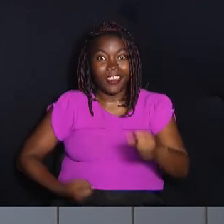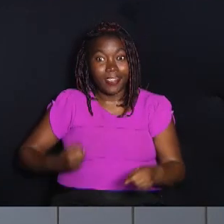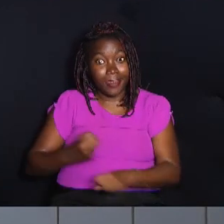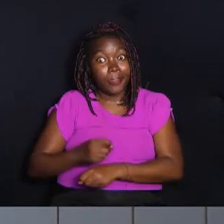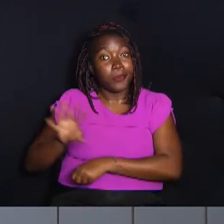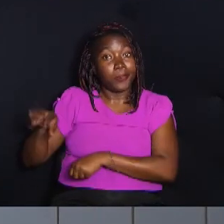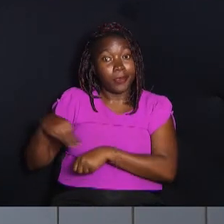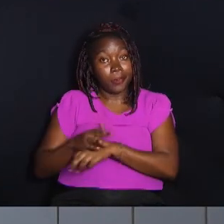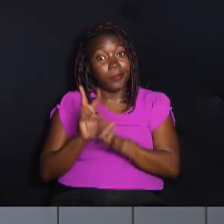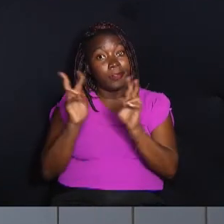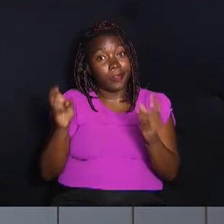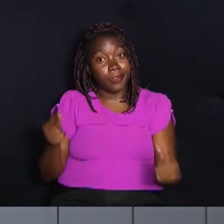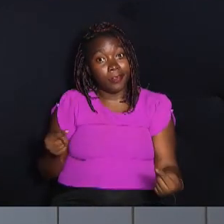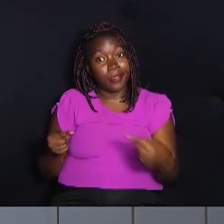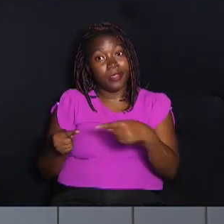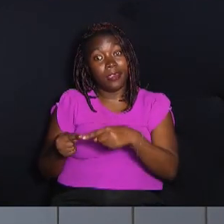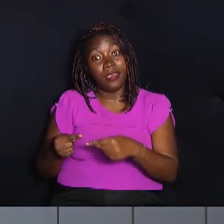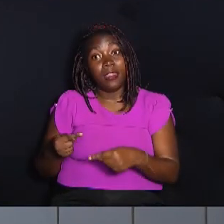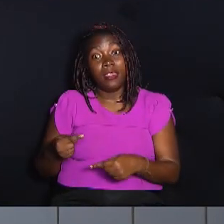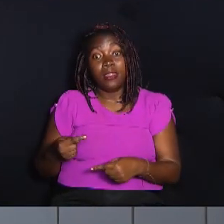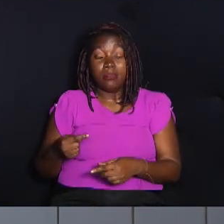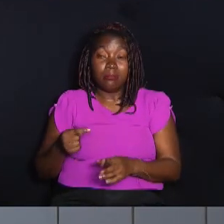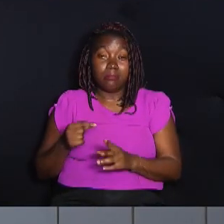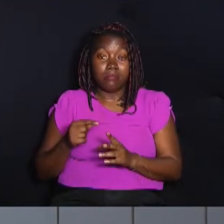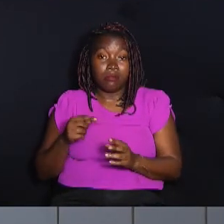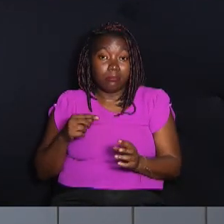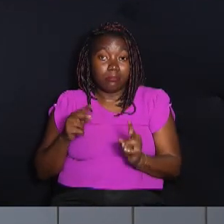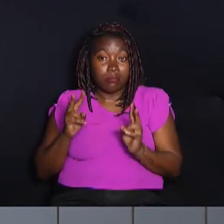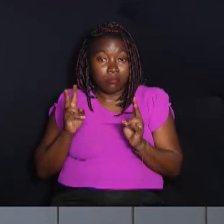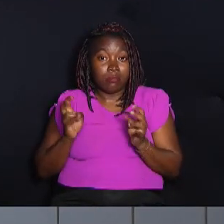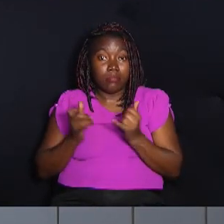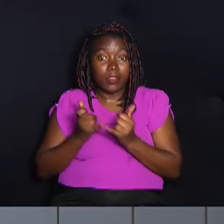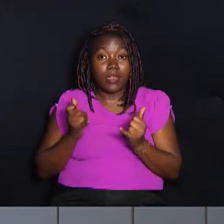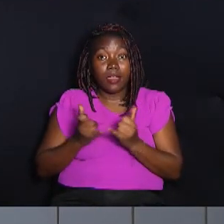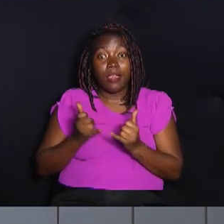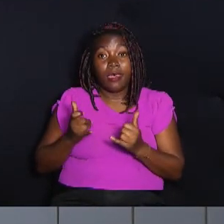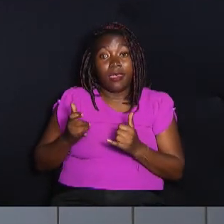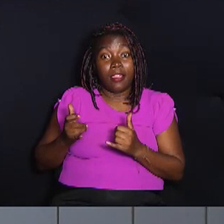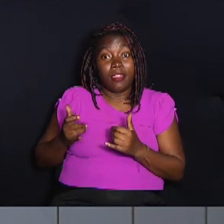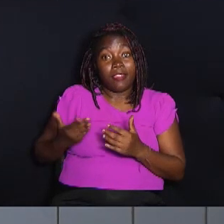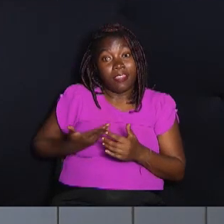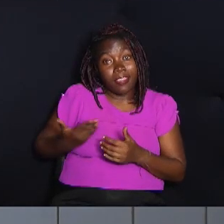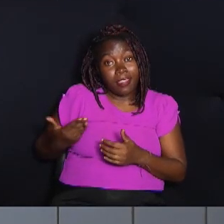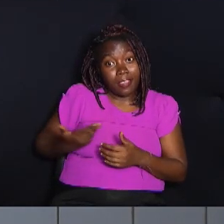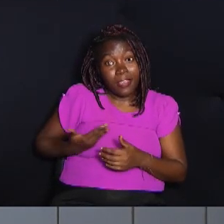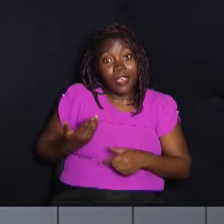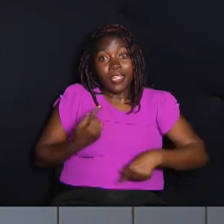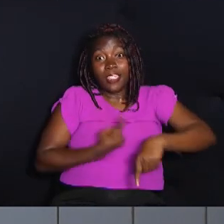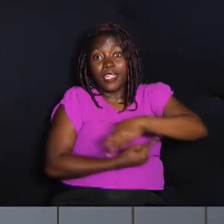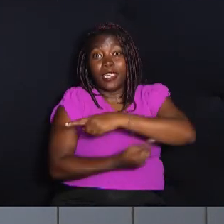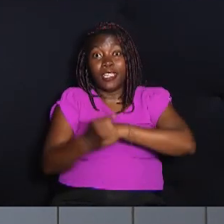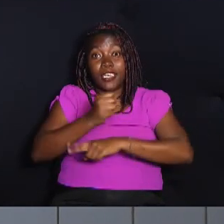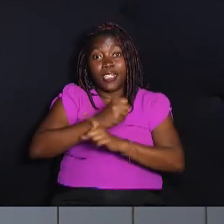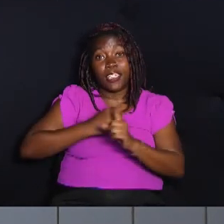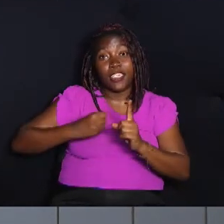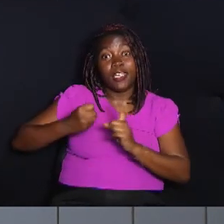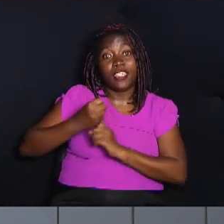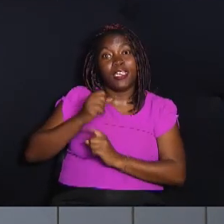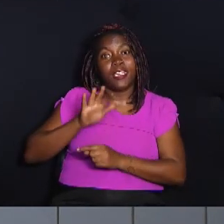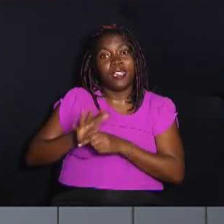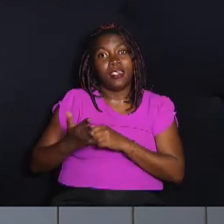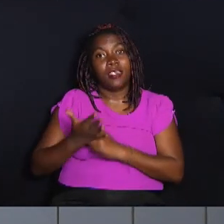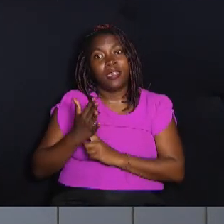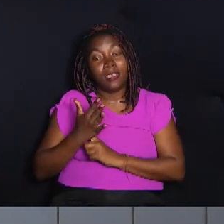tem a ver com isso, no meu modo de entender, que é a fraternidade e a amizade social, né? Parece que a nossa sociedade, além